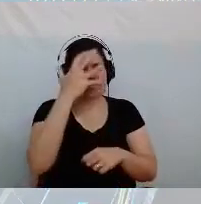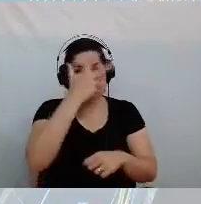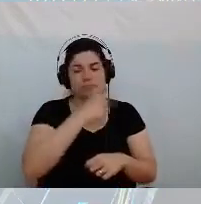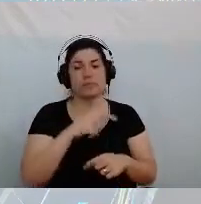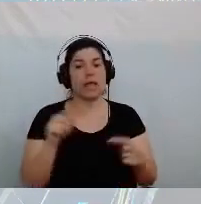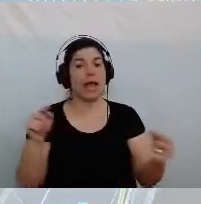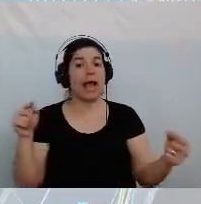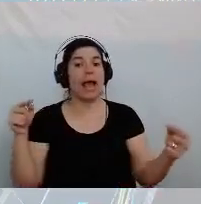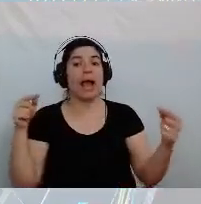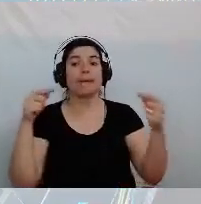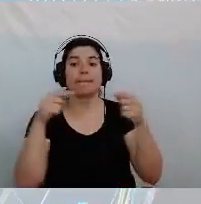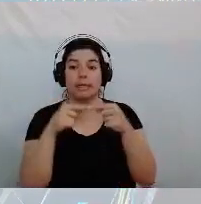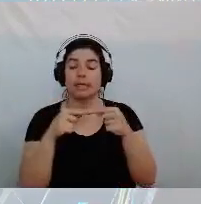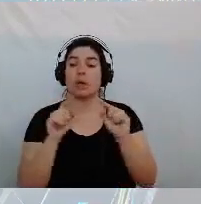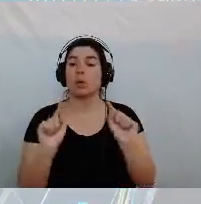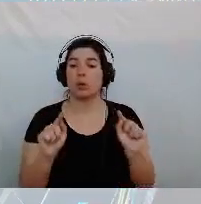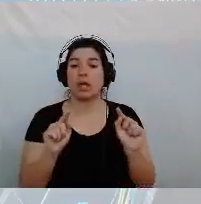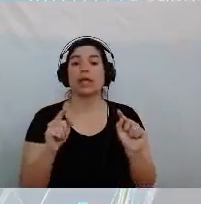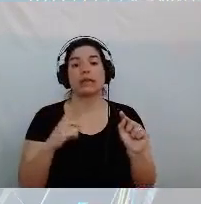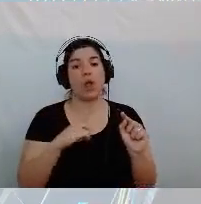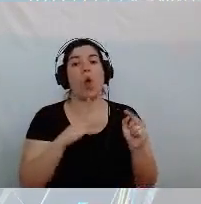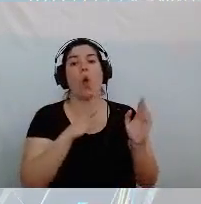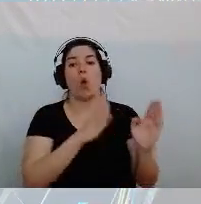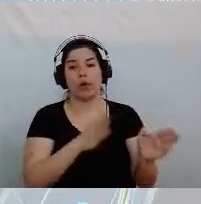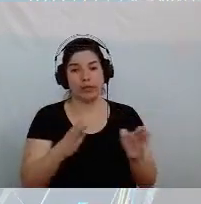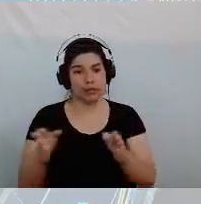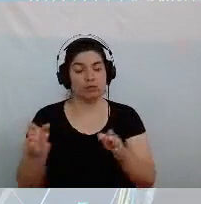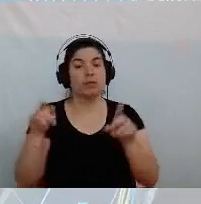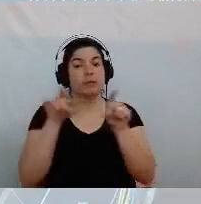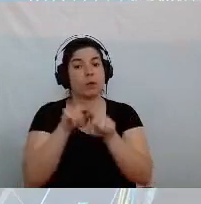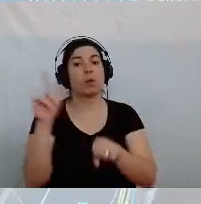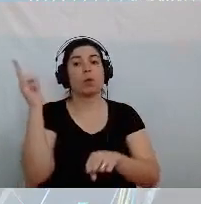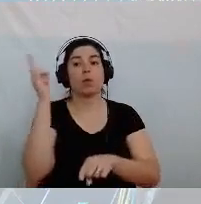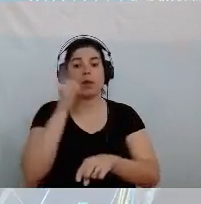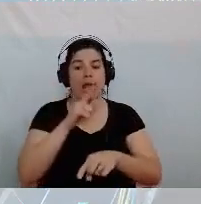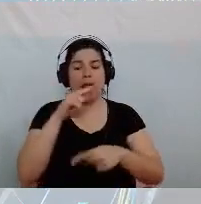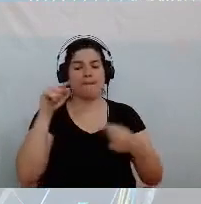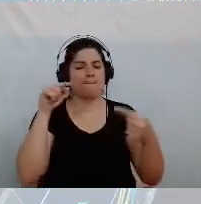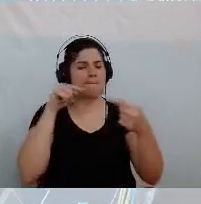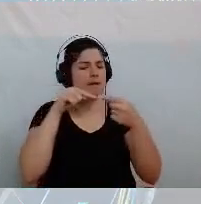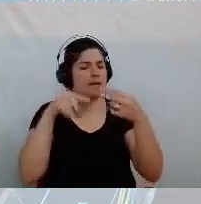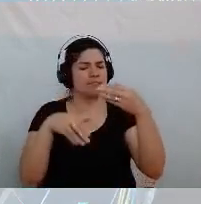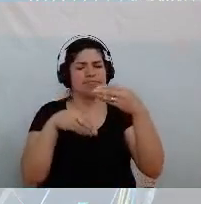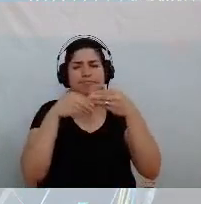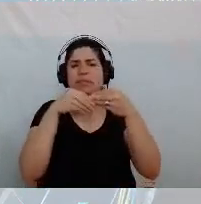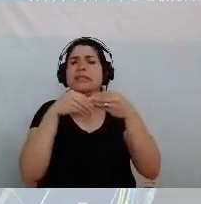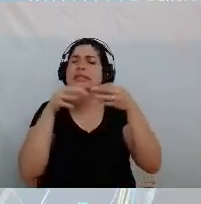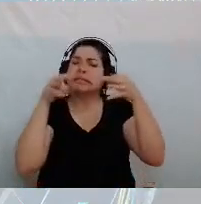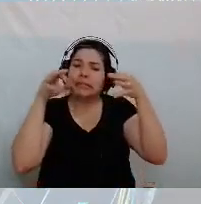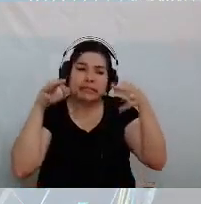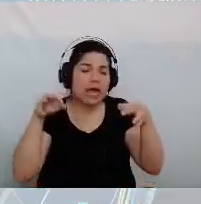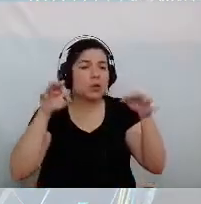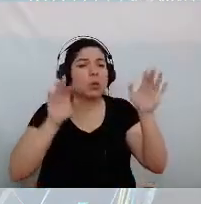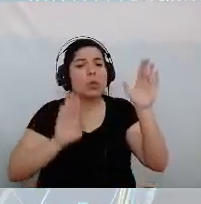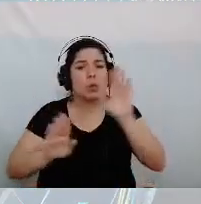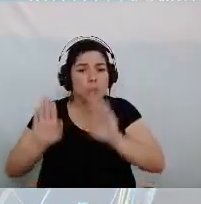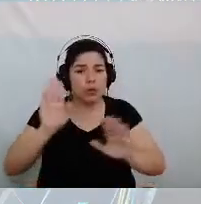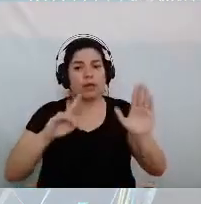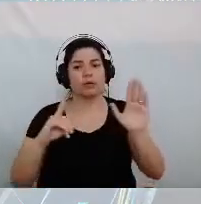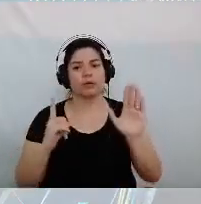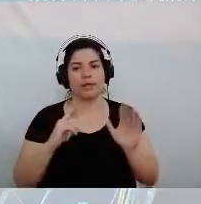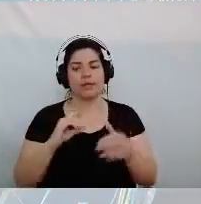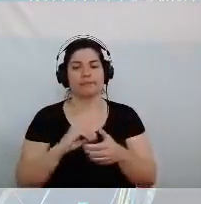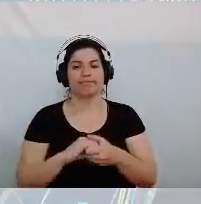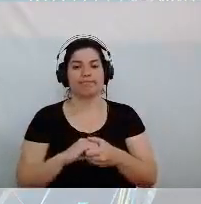essa essa organização e finalmente você faz uma implementação cuidadosa essas três coisas intenção bem